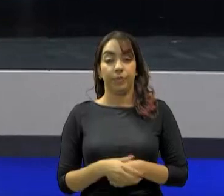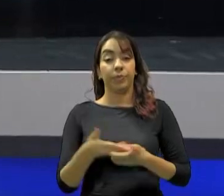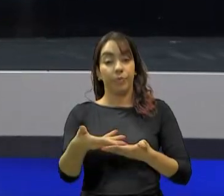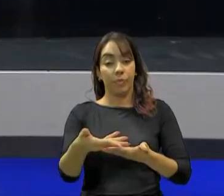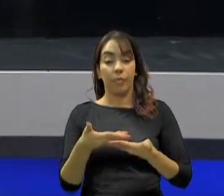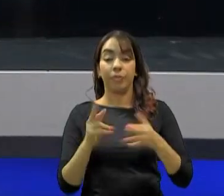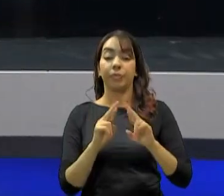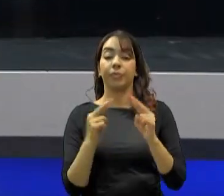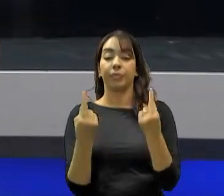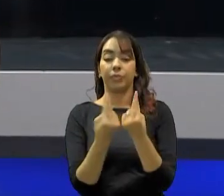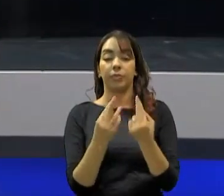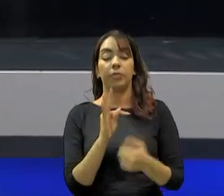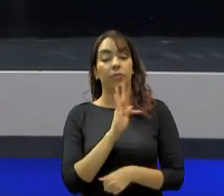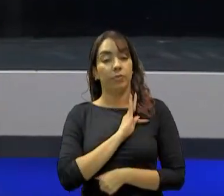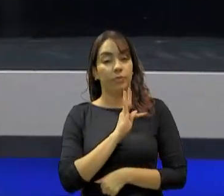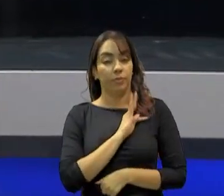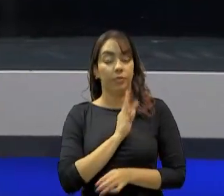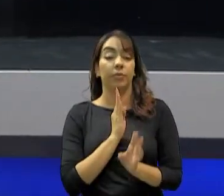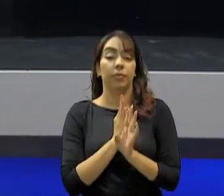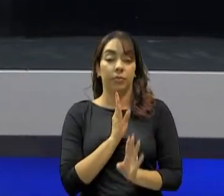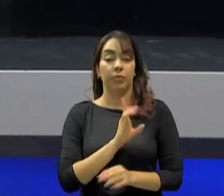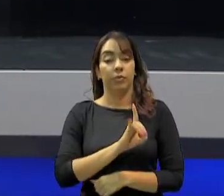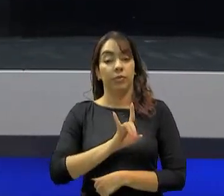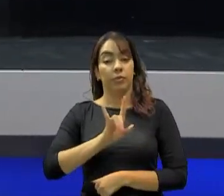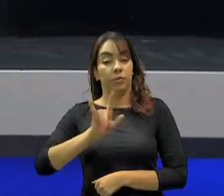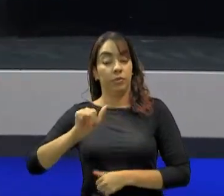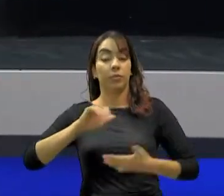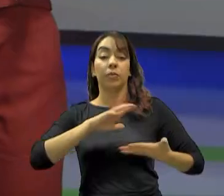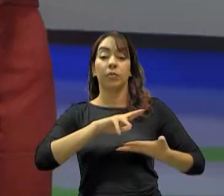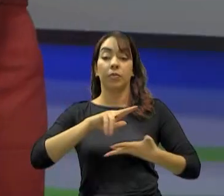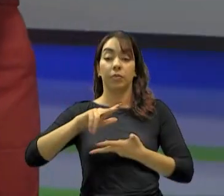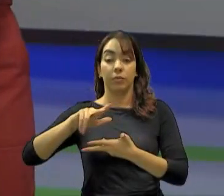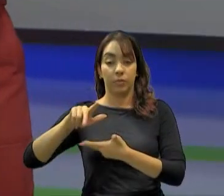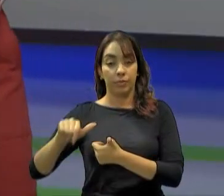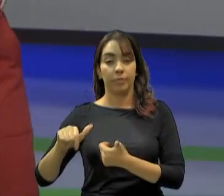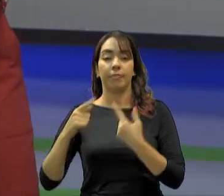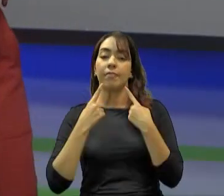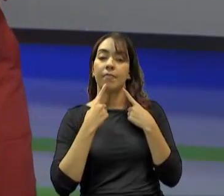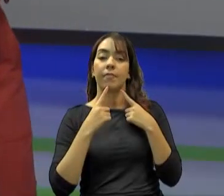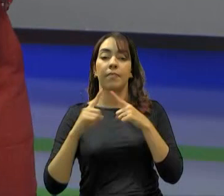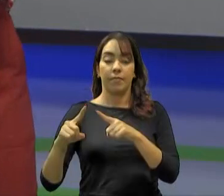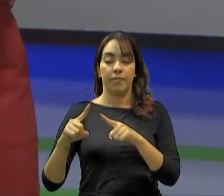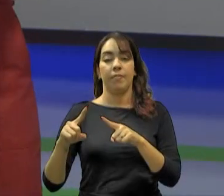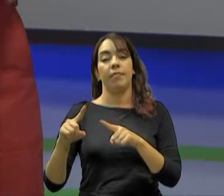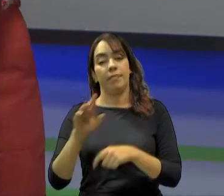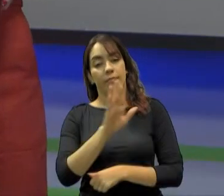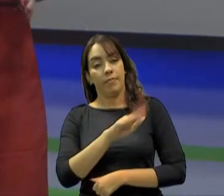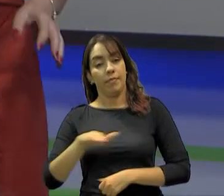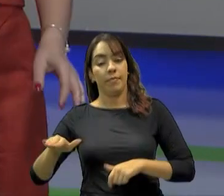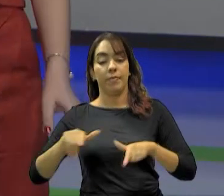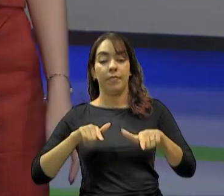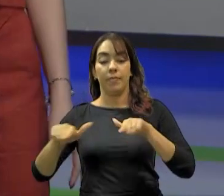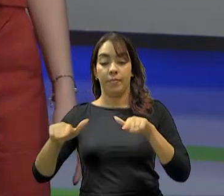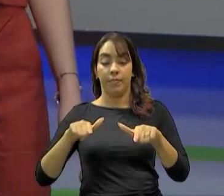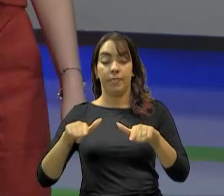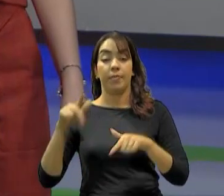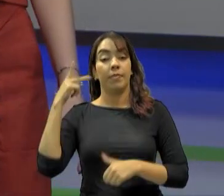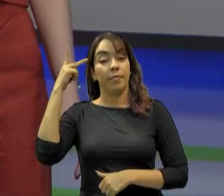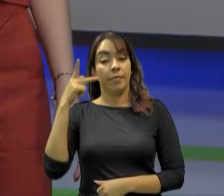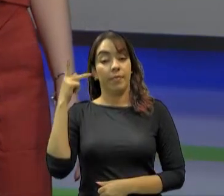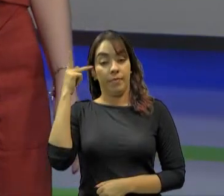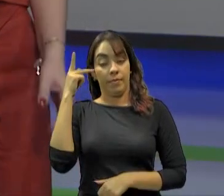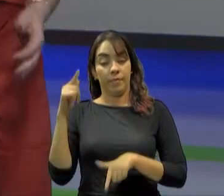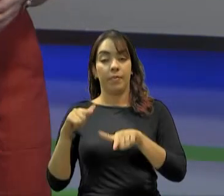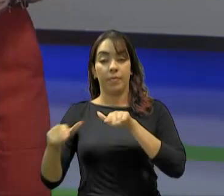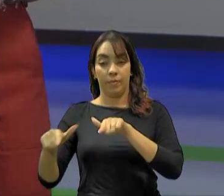alusão ao Dia Mundial de combate ao trabalho infantil A reunião contou com a palestra do Procurador do trabalho e coordenador